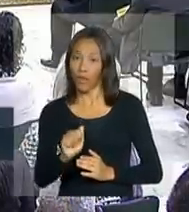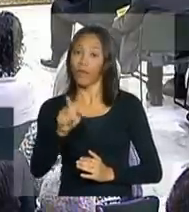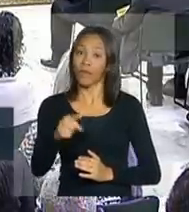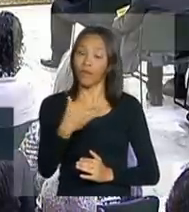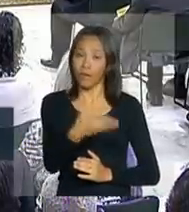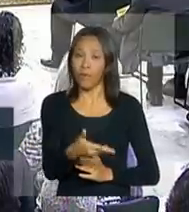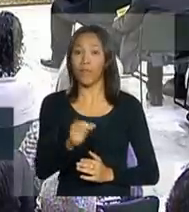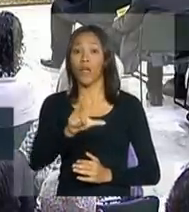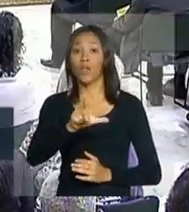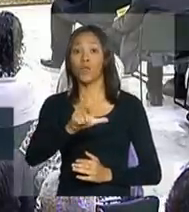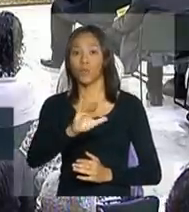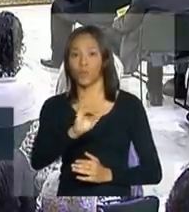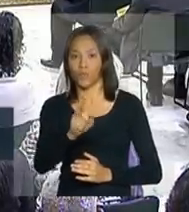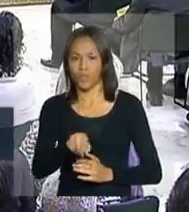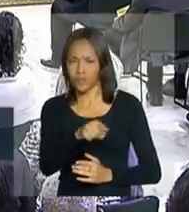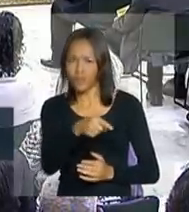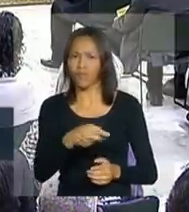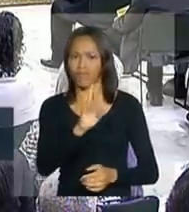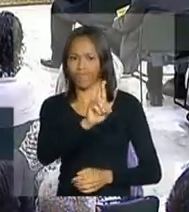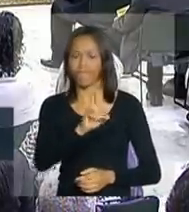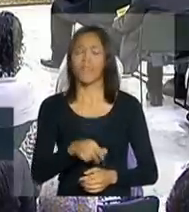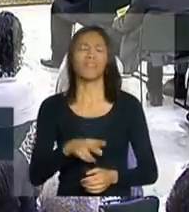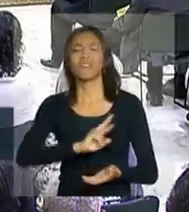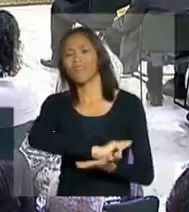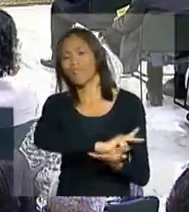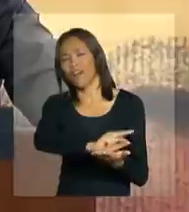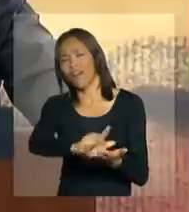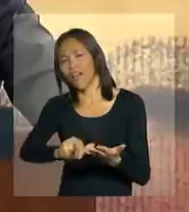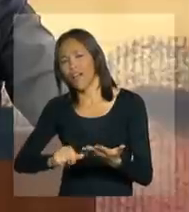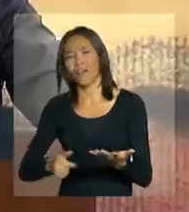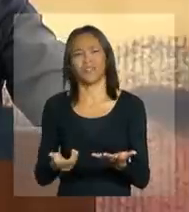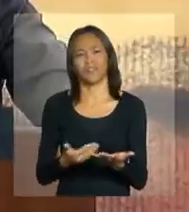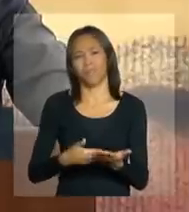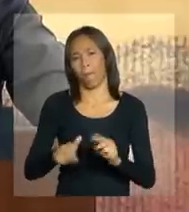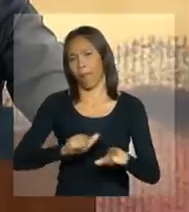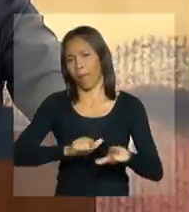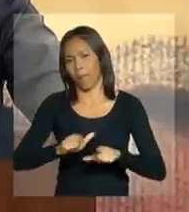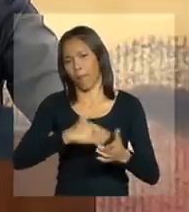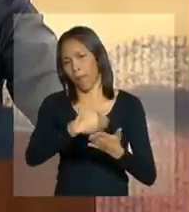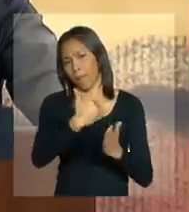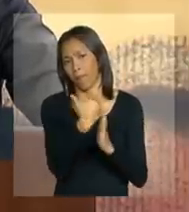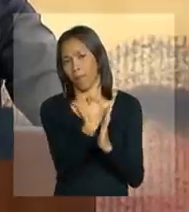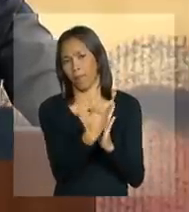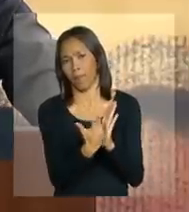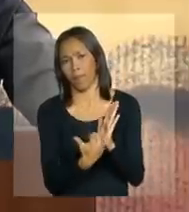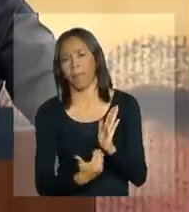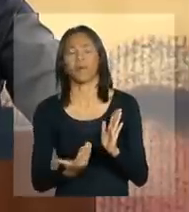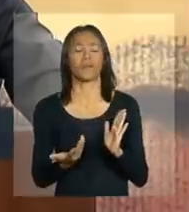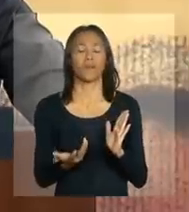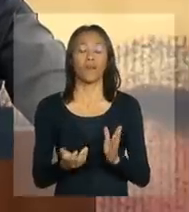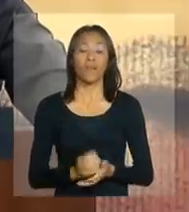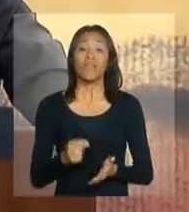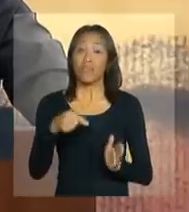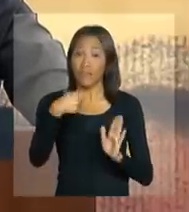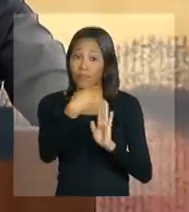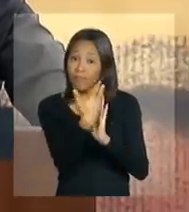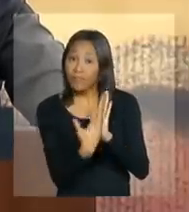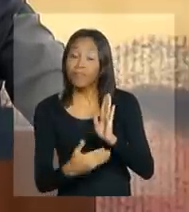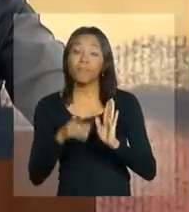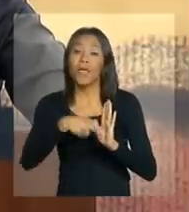luí tem várias ações as ações que estão S digamos assim